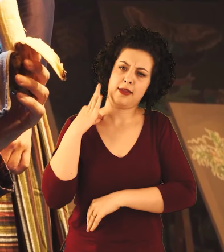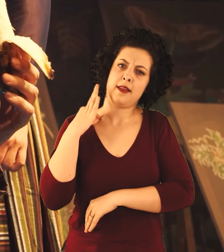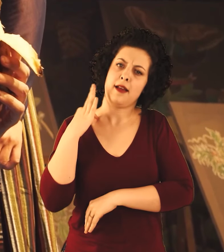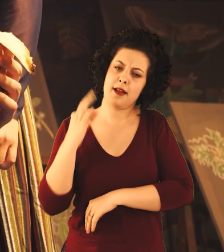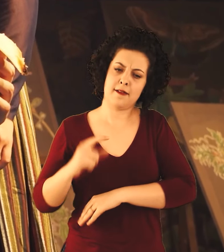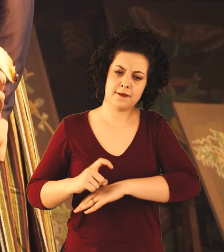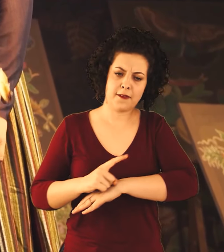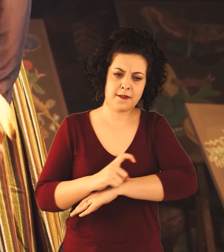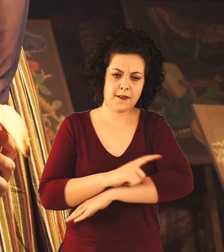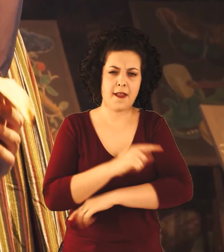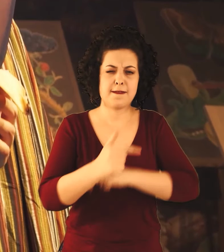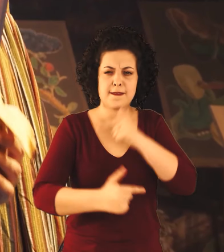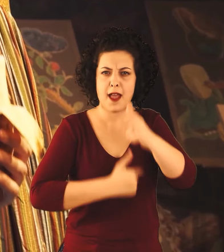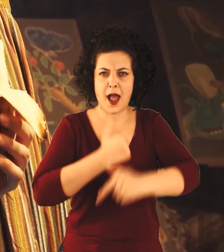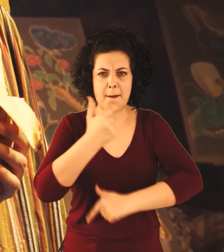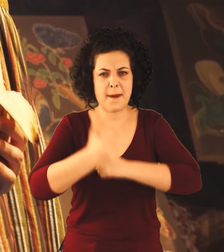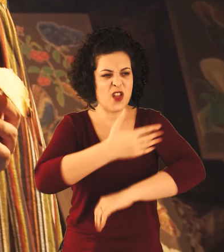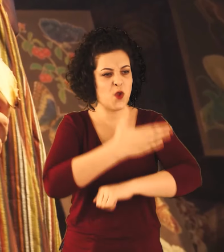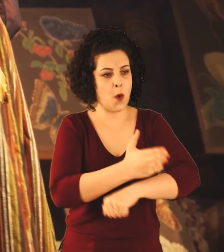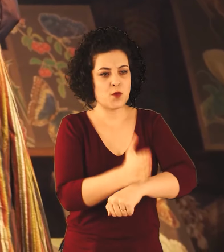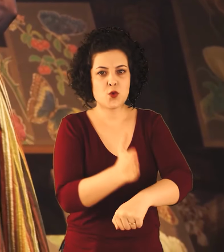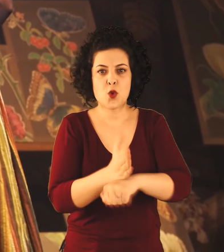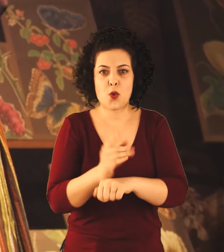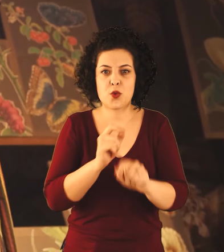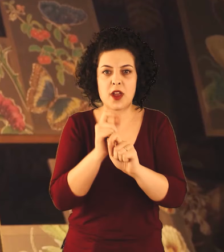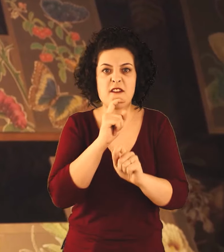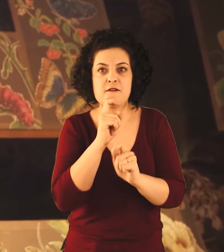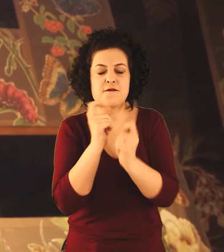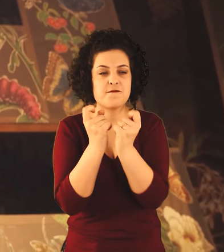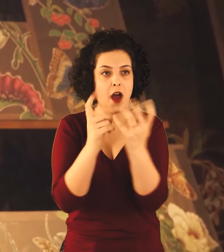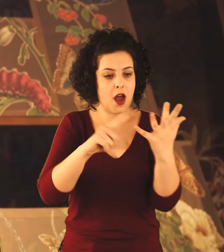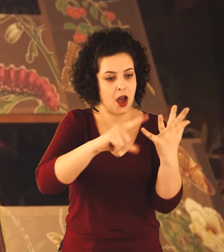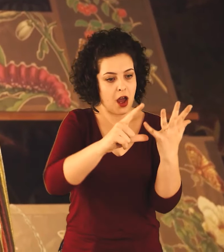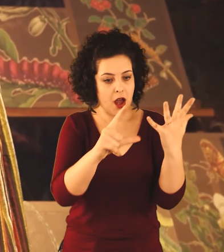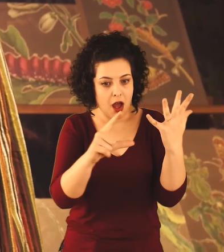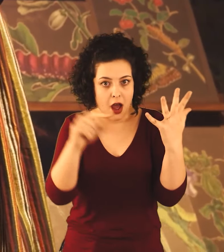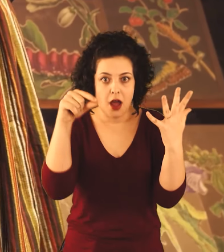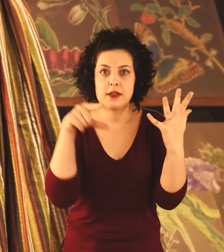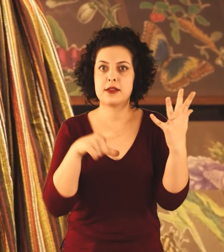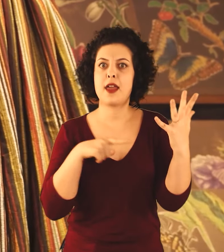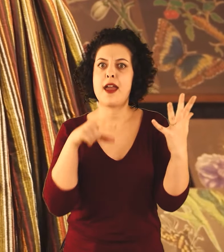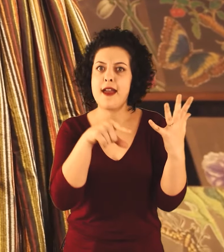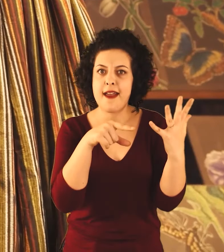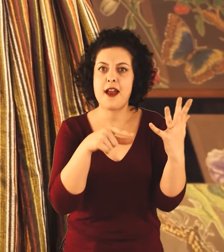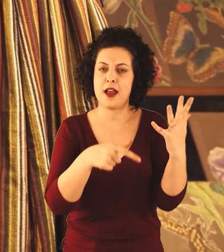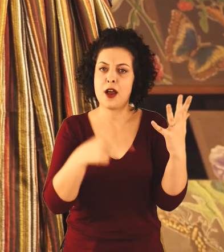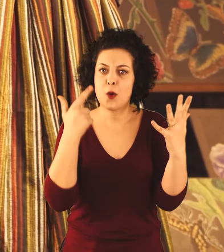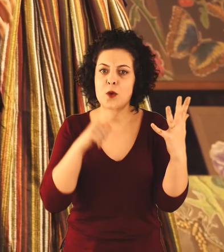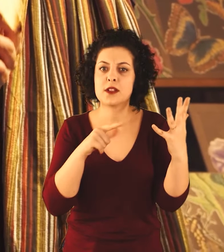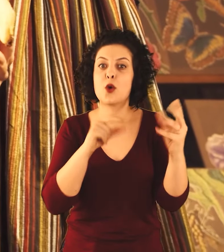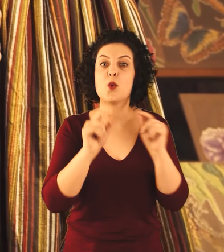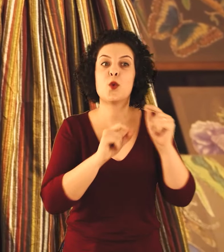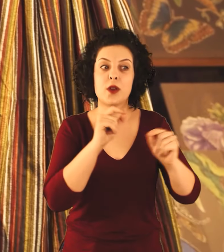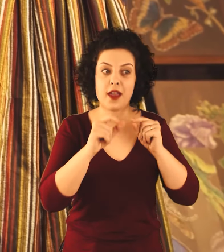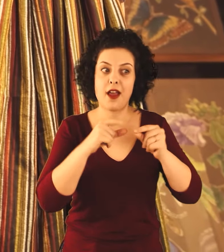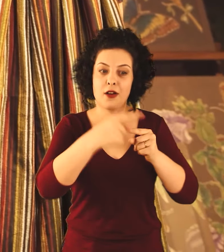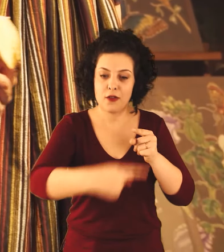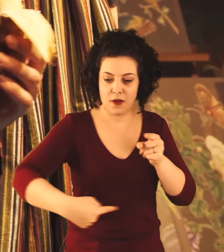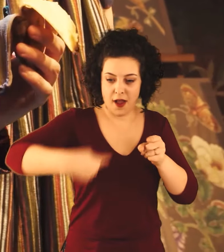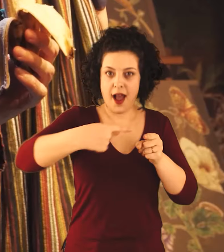lagarta, trabalha noite e dia para o esverdear das plantas, para garantir